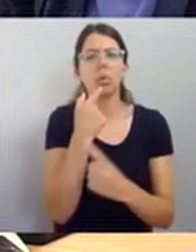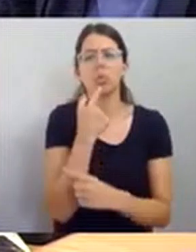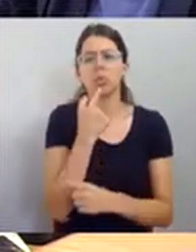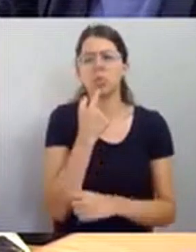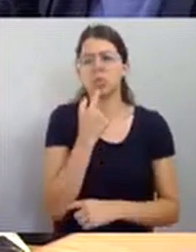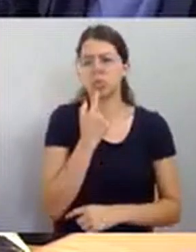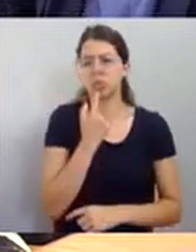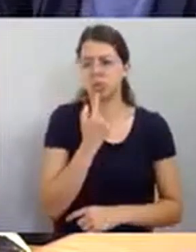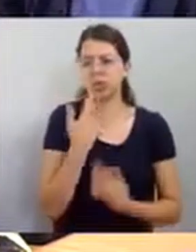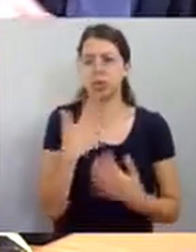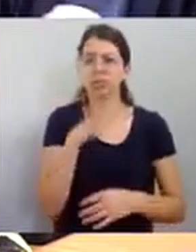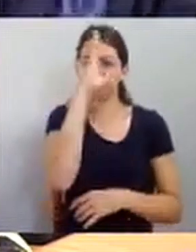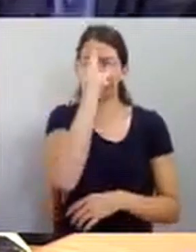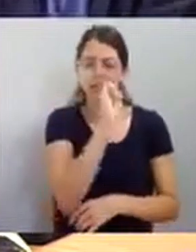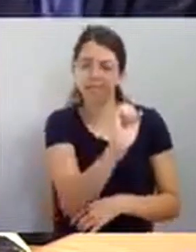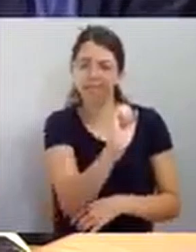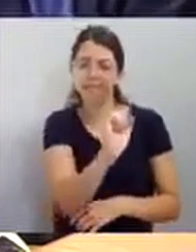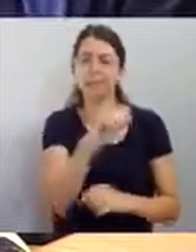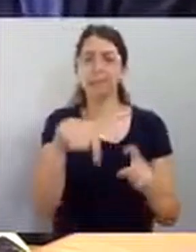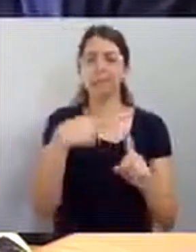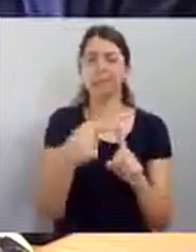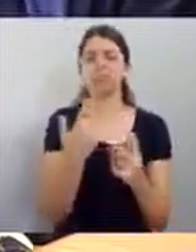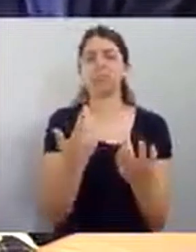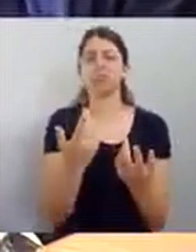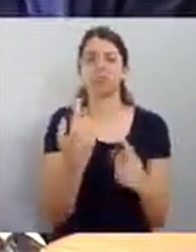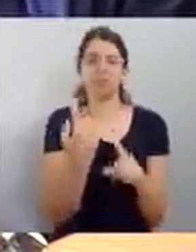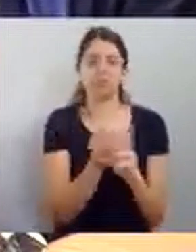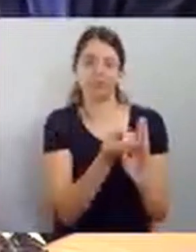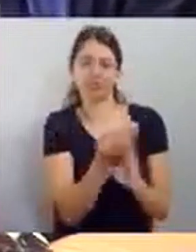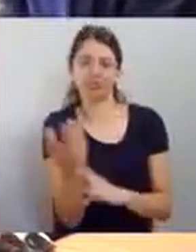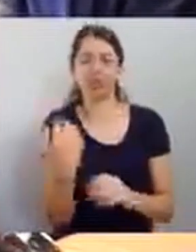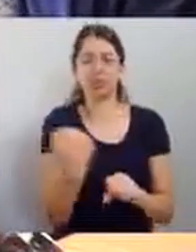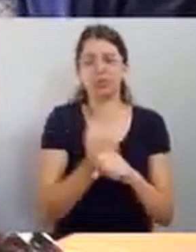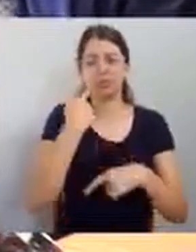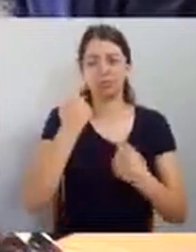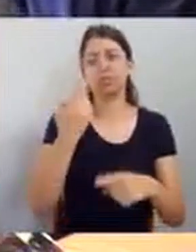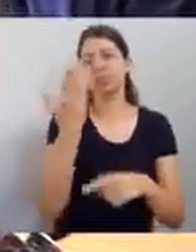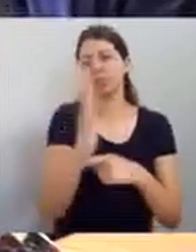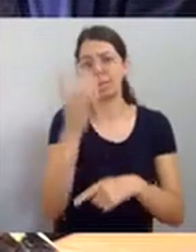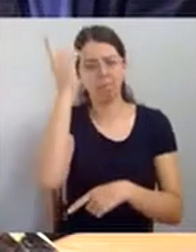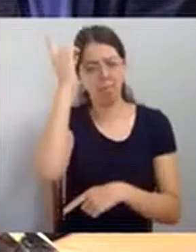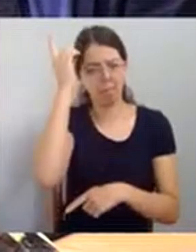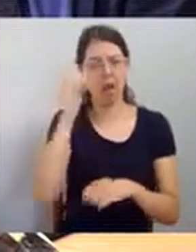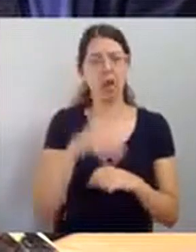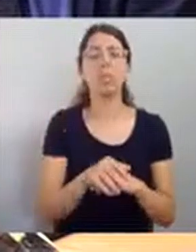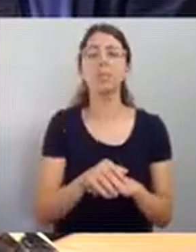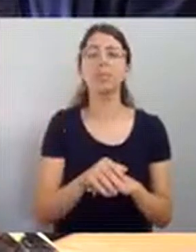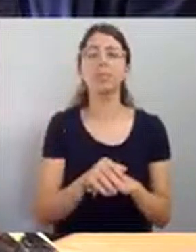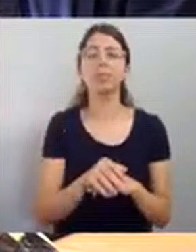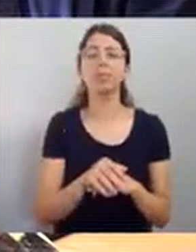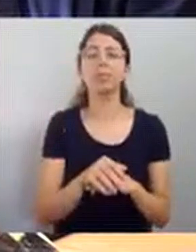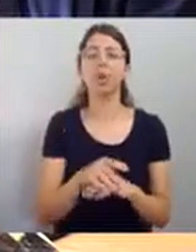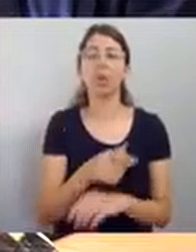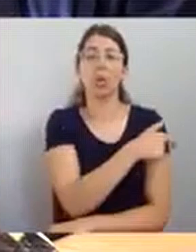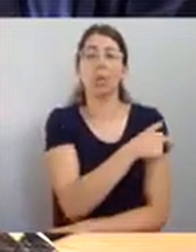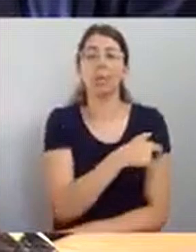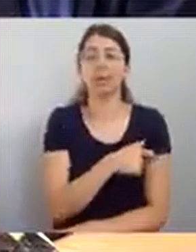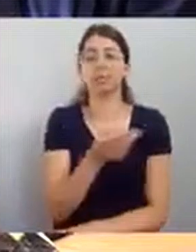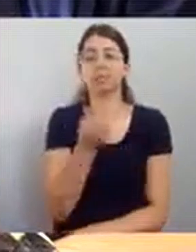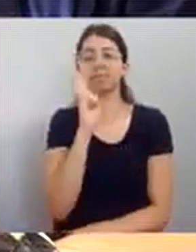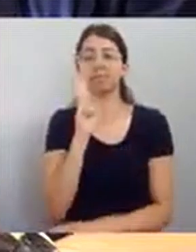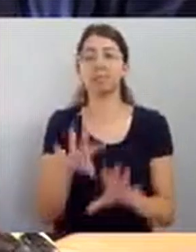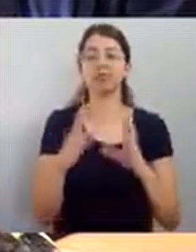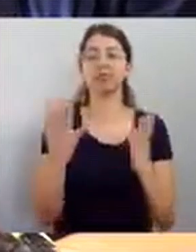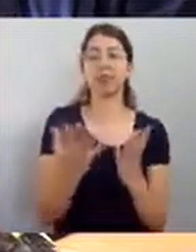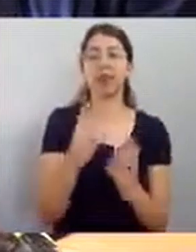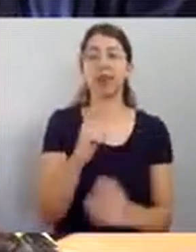só do Estado, mas de componentes que fazem o serviço público, como os bombeiros, o representante diretor-geral da Everything is